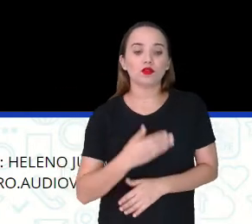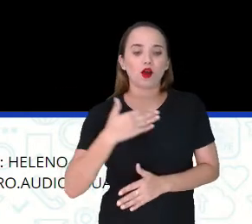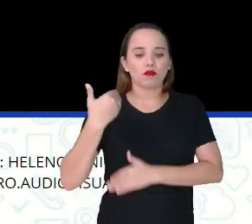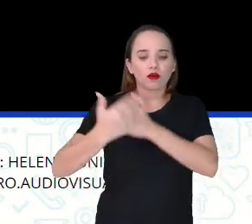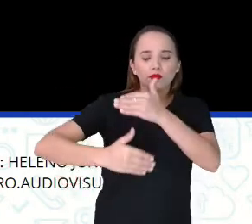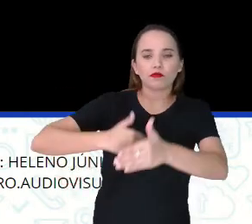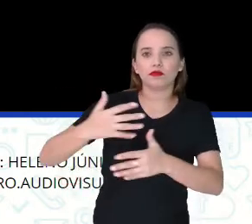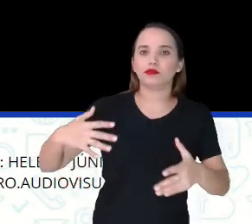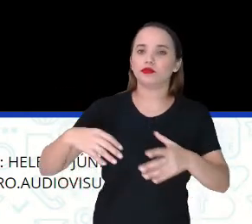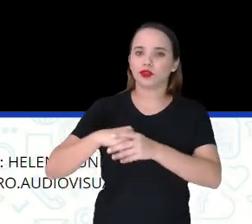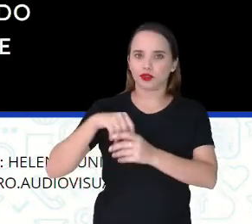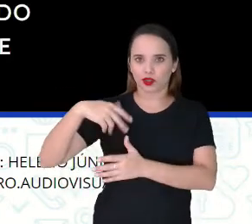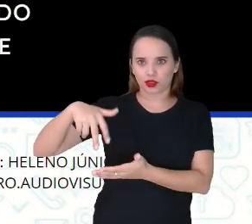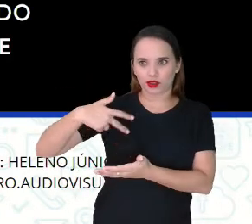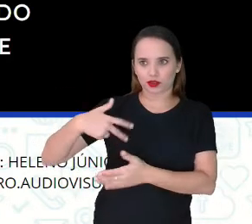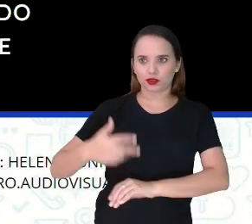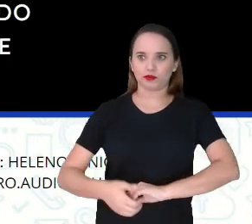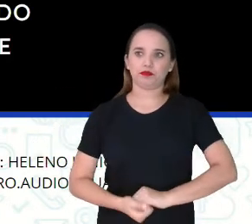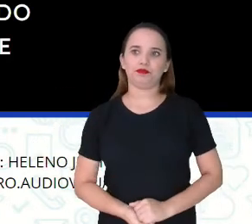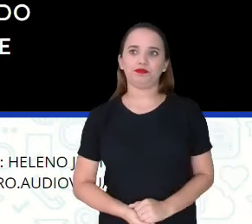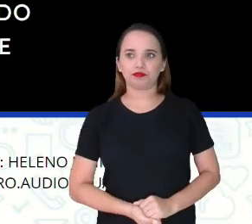Né? Na dança.